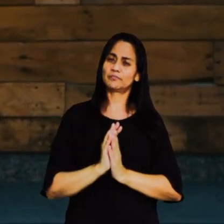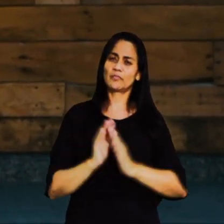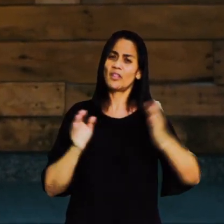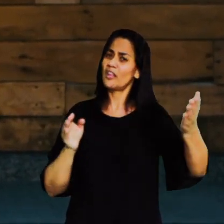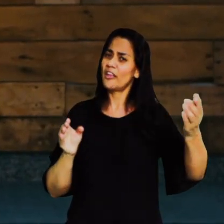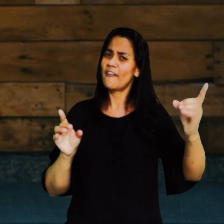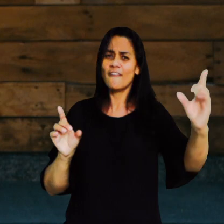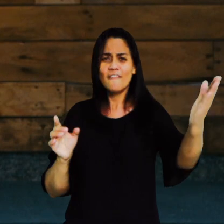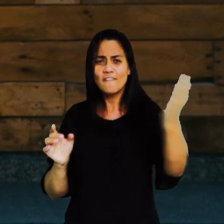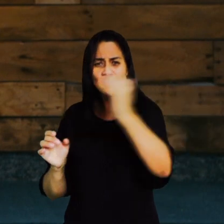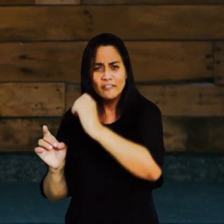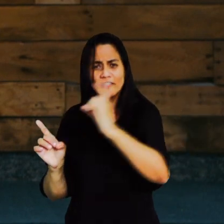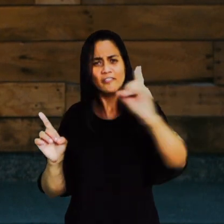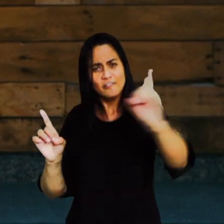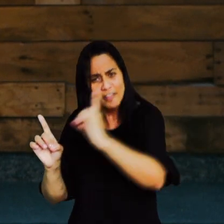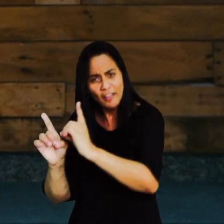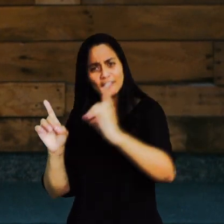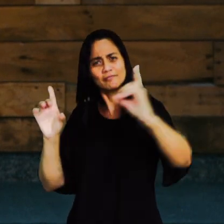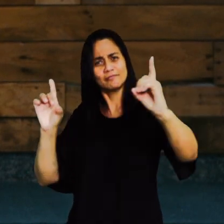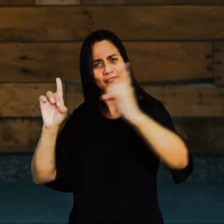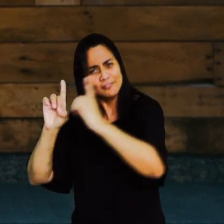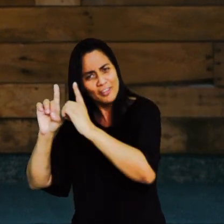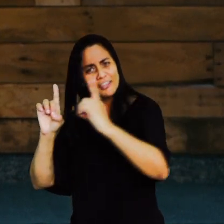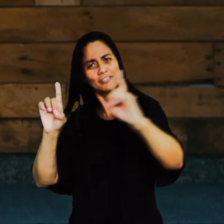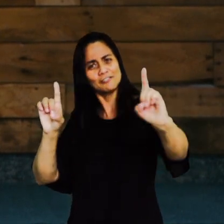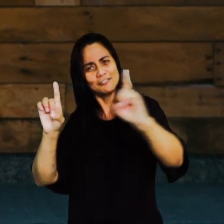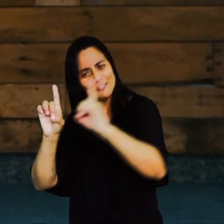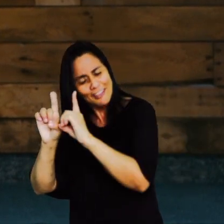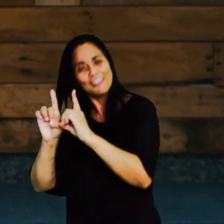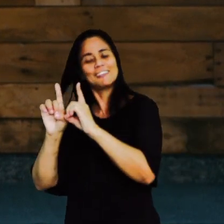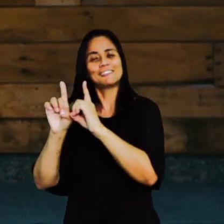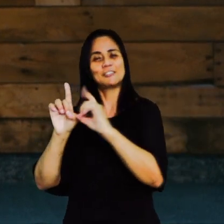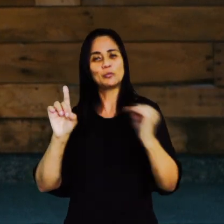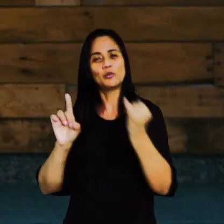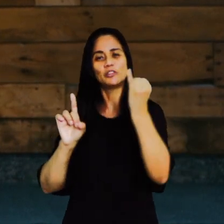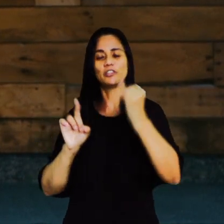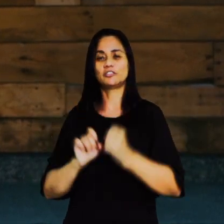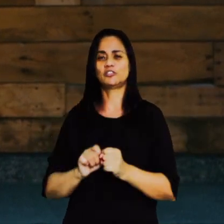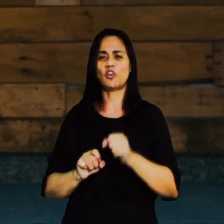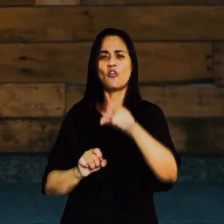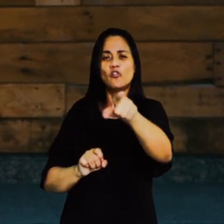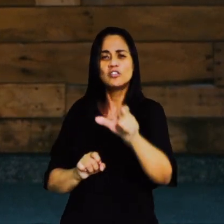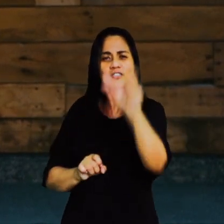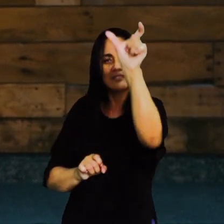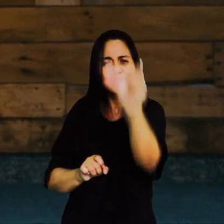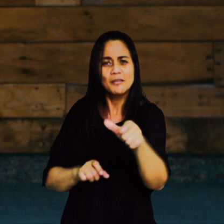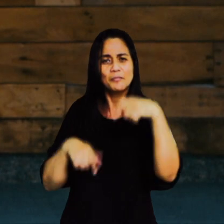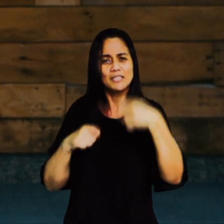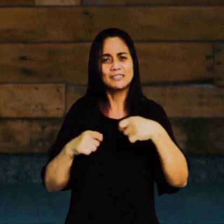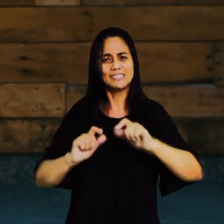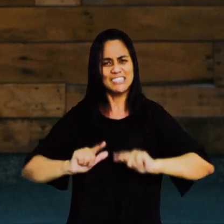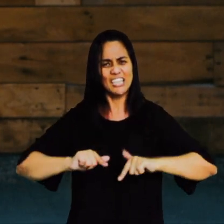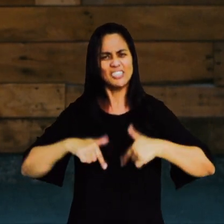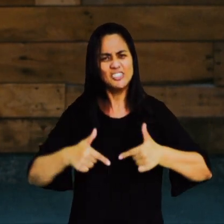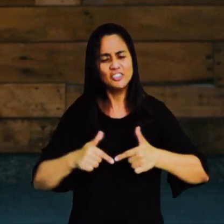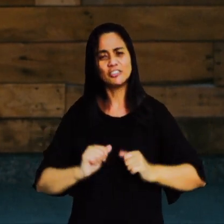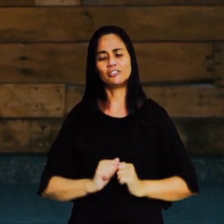Cheguemos. Aqui, o que o autor de Hebreus está falando para você? Você tem que ser uma pessoa ativa, espiritualmente